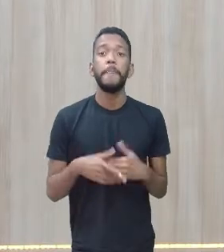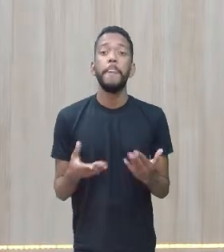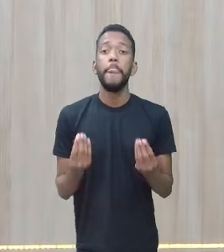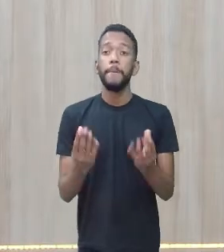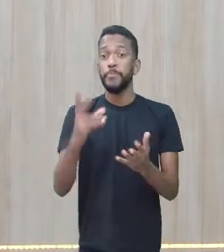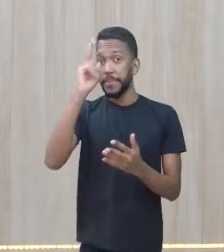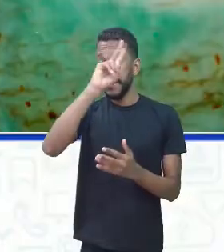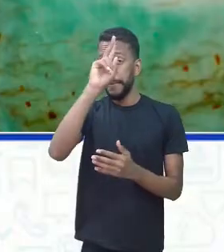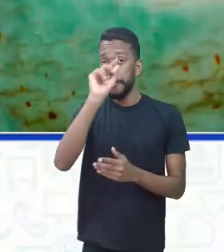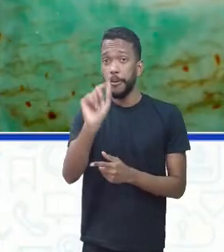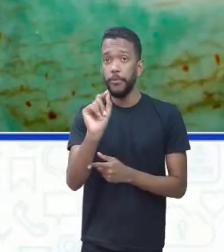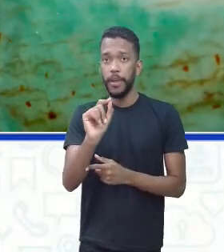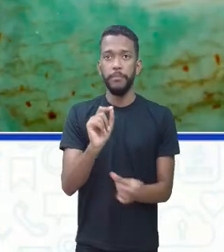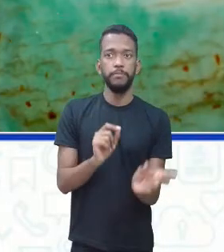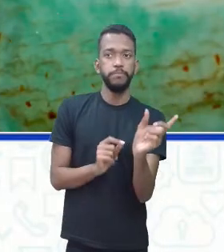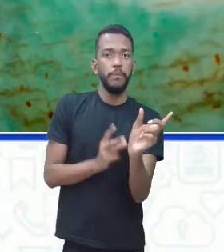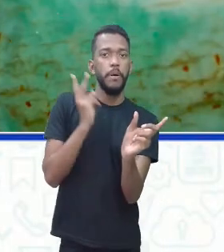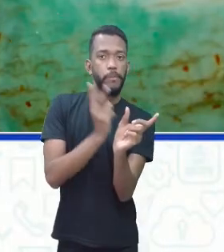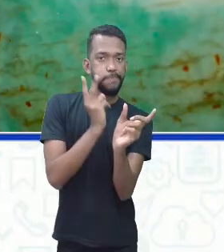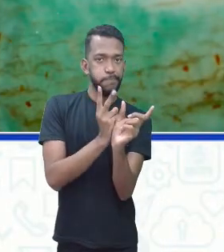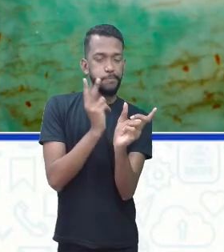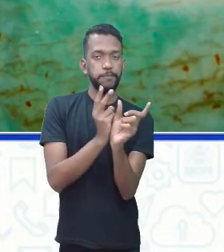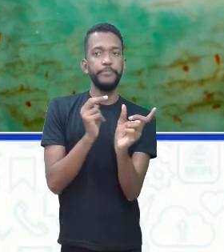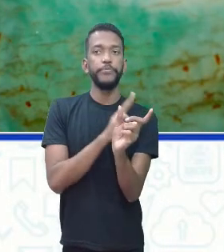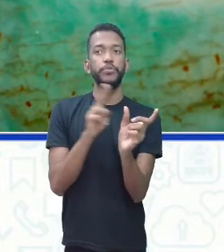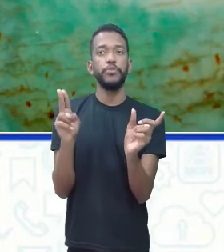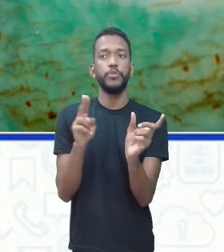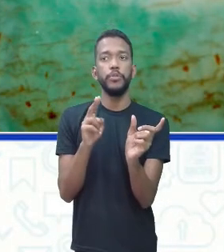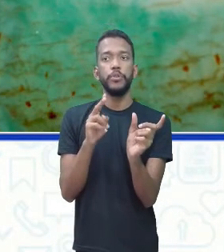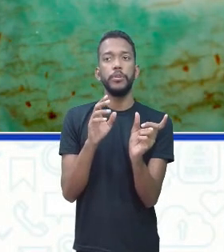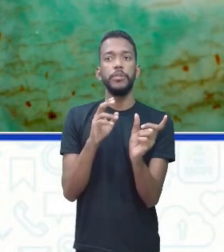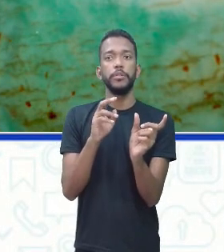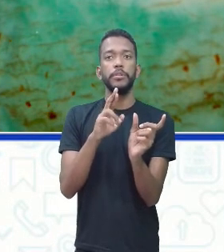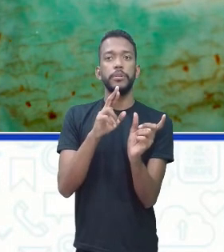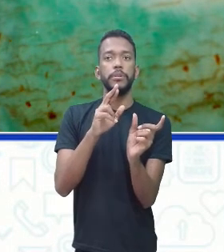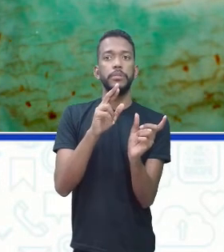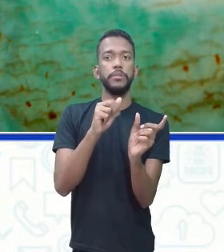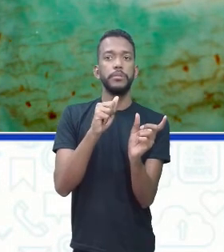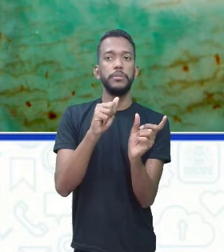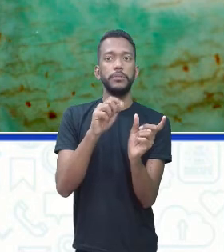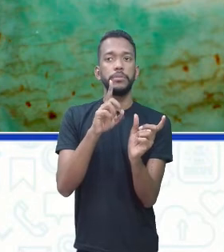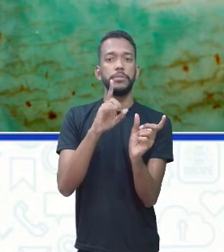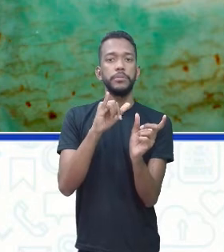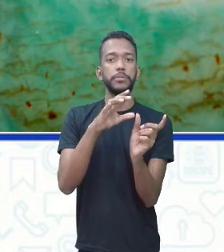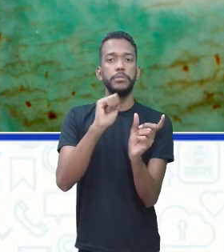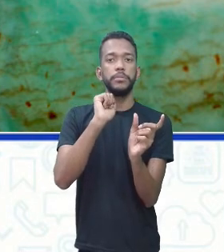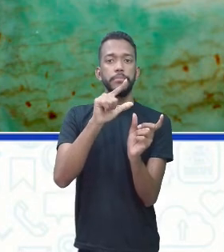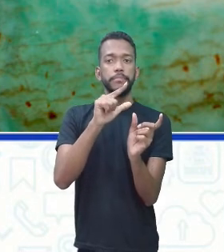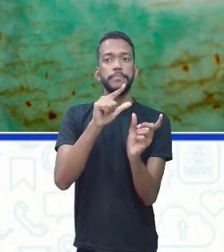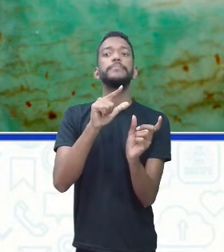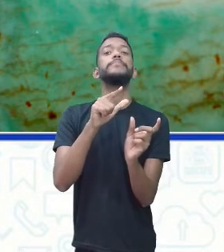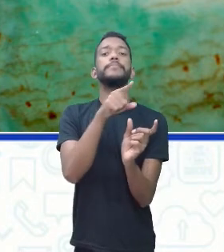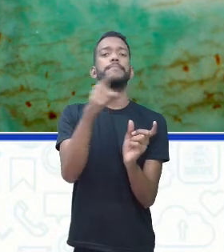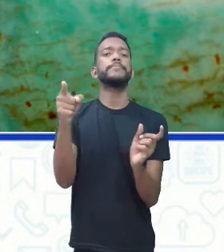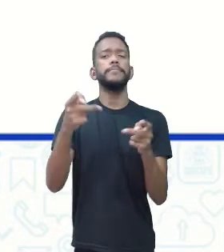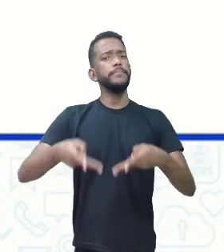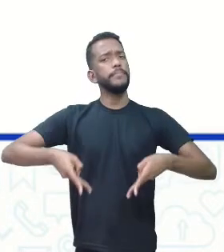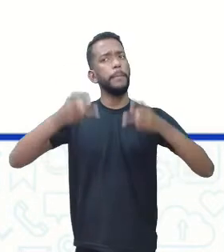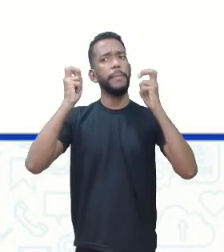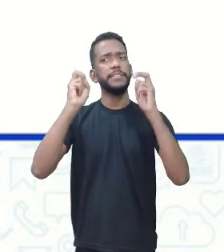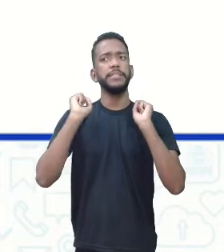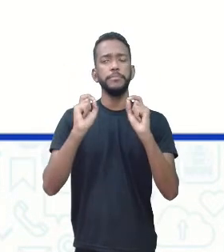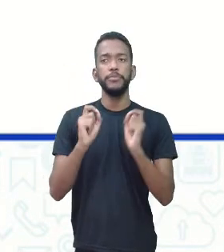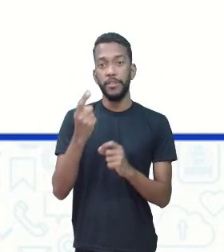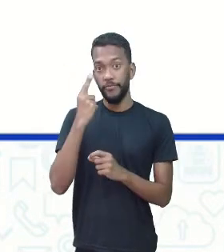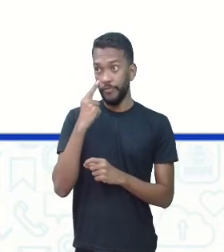a parte comum é o radical de cada palavra. Então, vocês percebem que